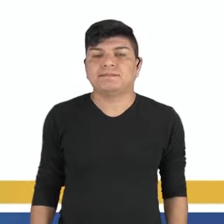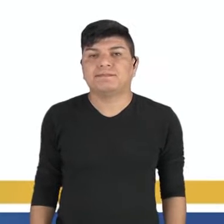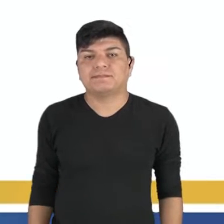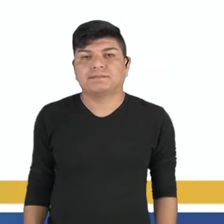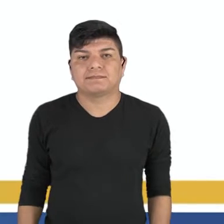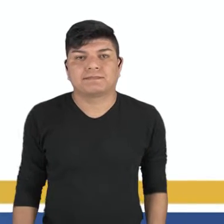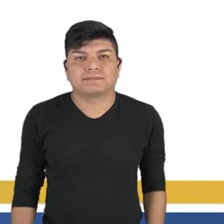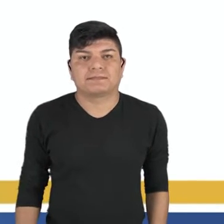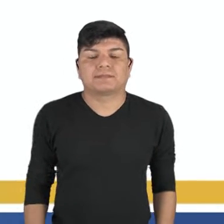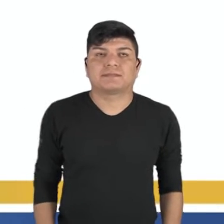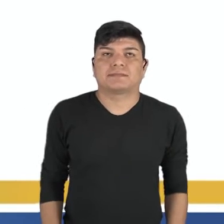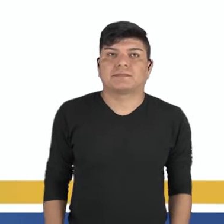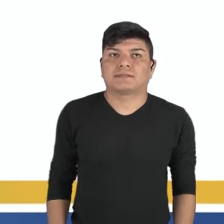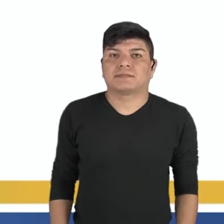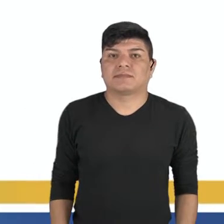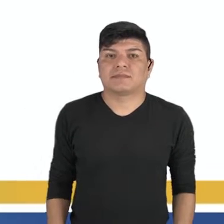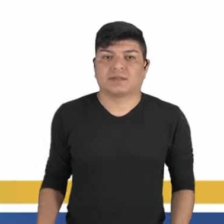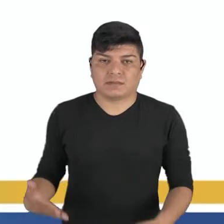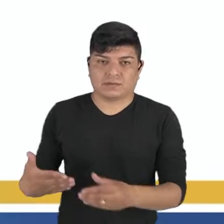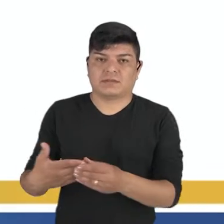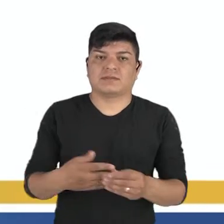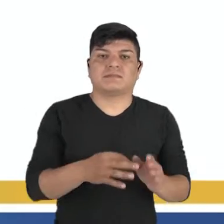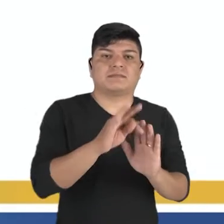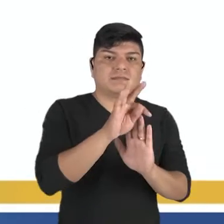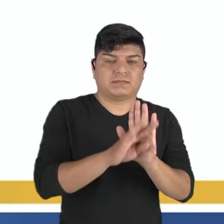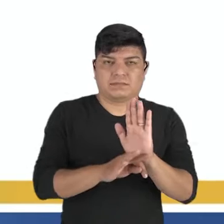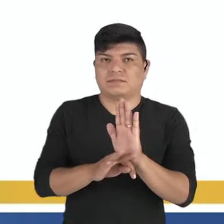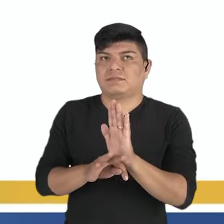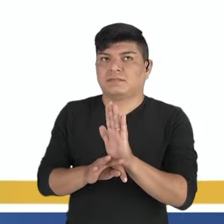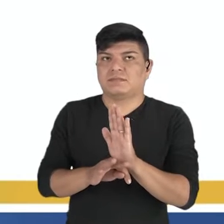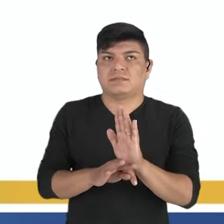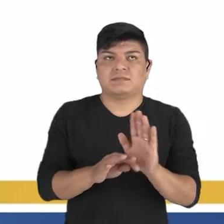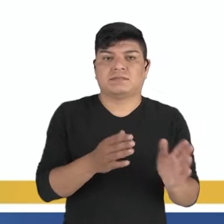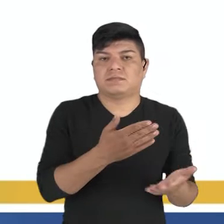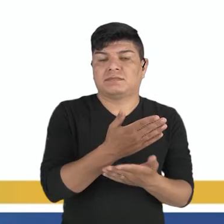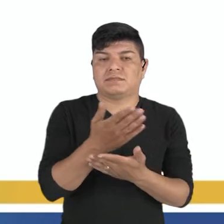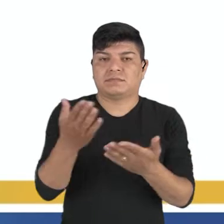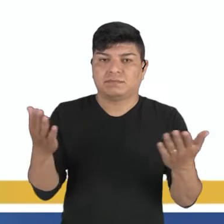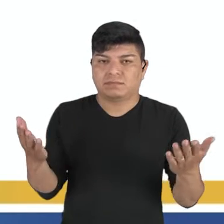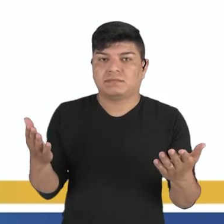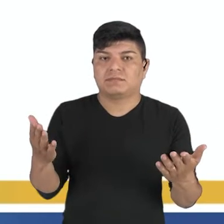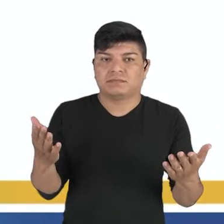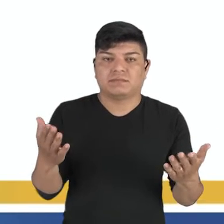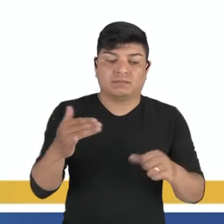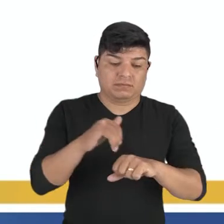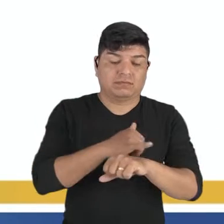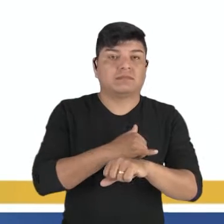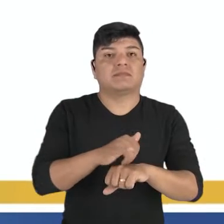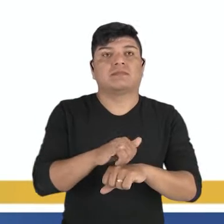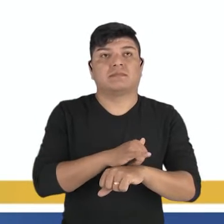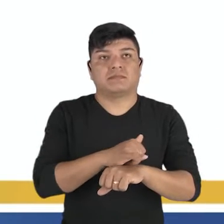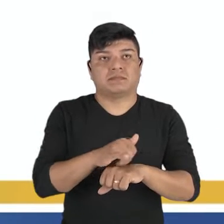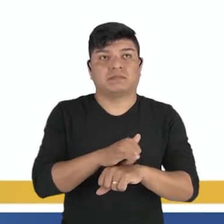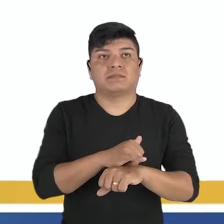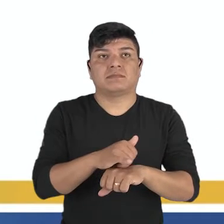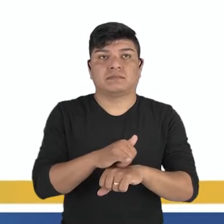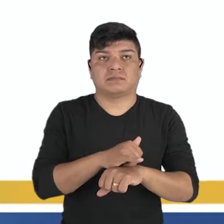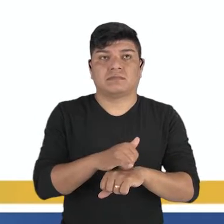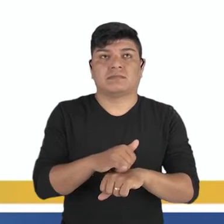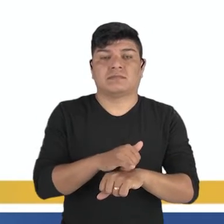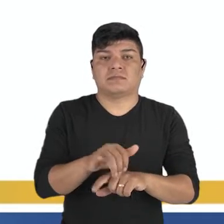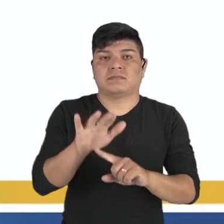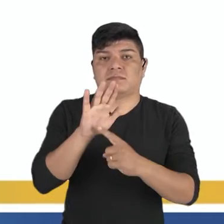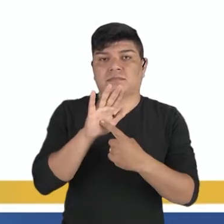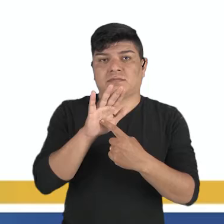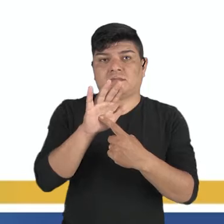Bom, trouxe aqui um texto para vocês verem que com essas estratégias que eu